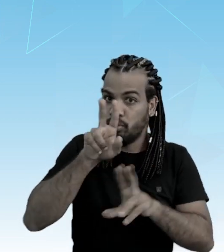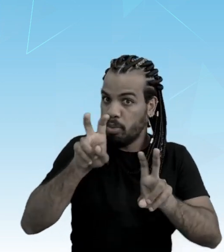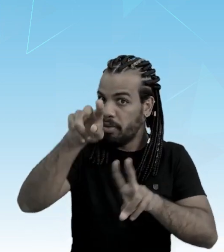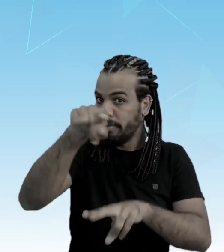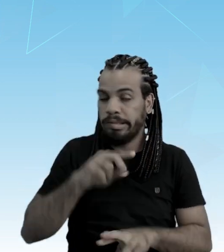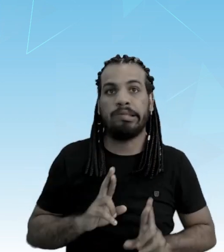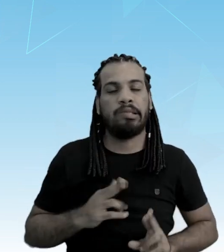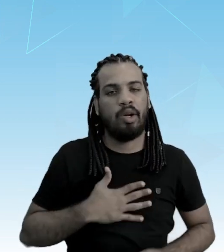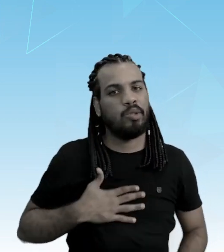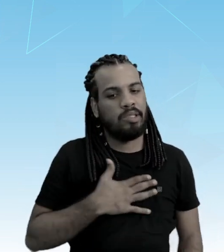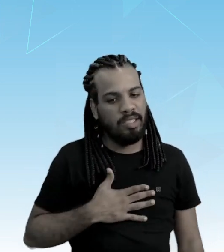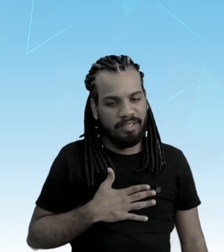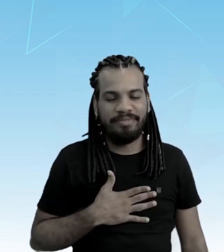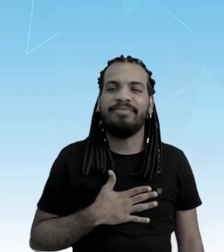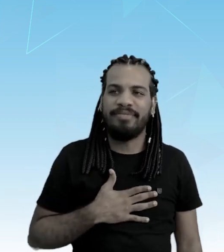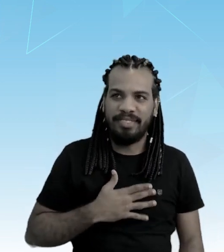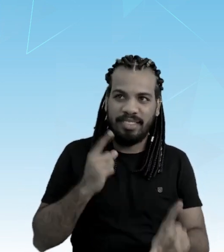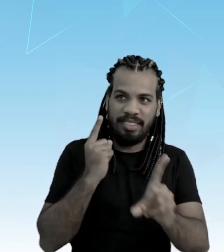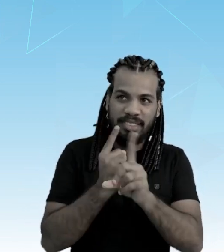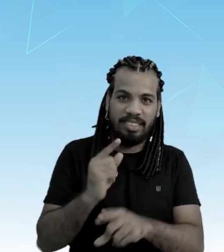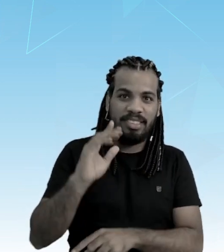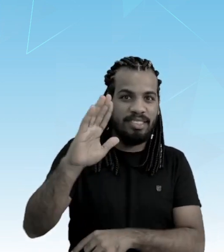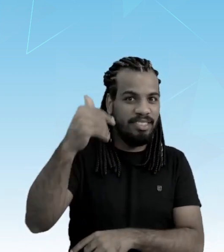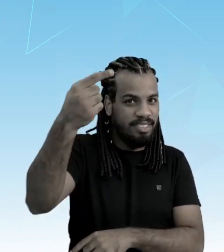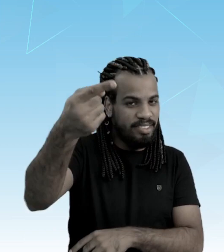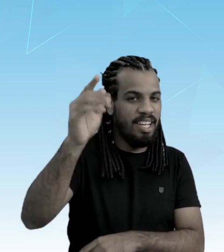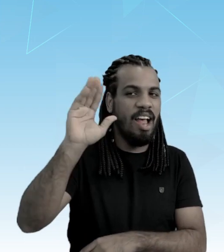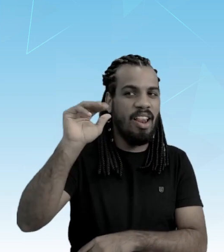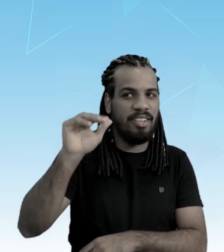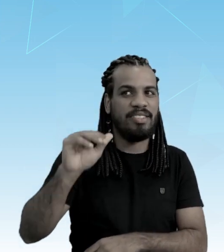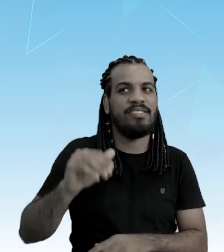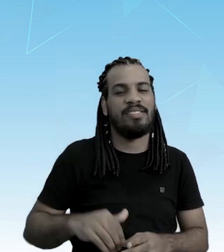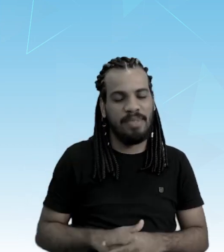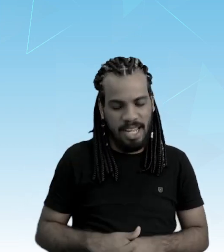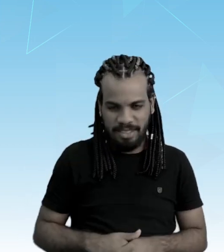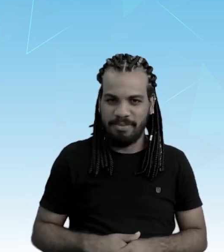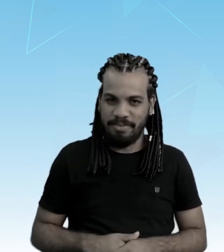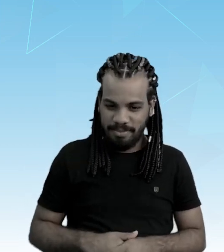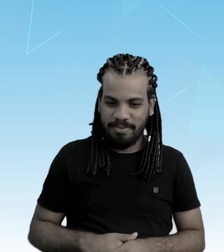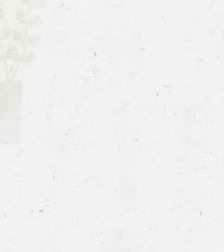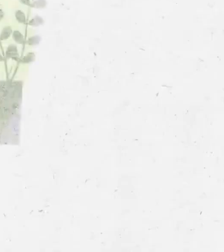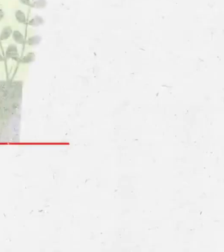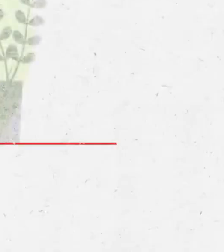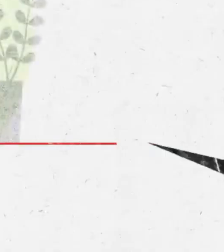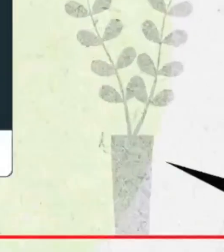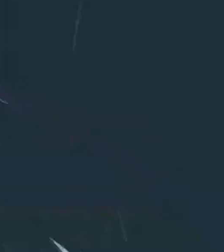que vocês tenham gostado e a gente se encontra na próxima aula do Educa PE.